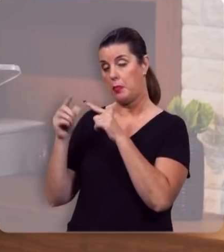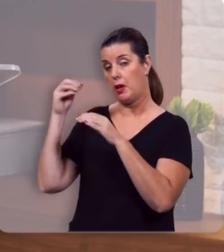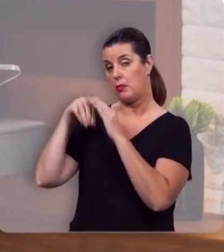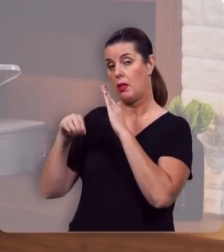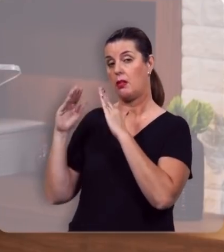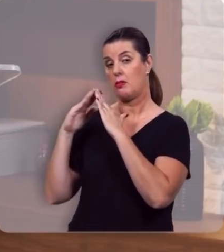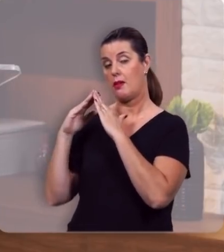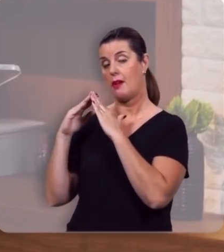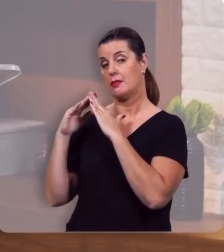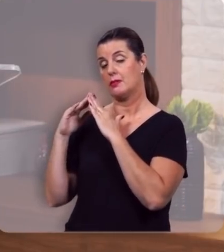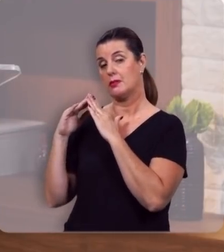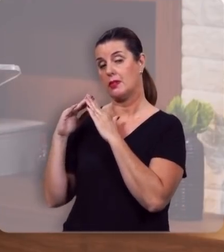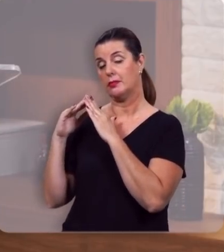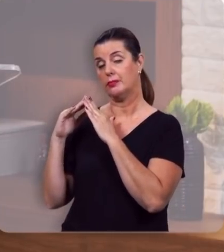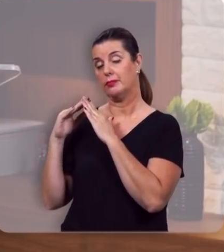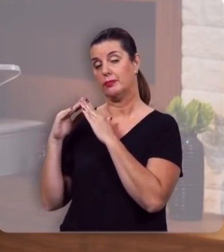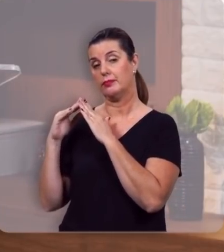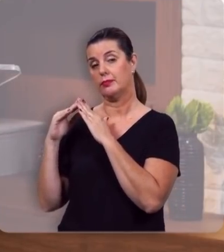de casa,